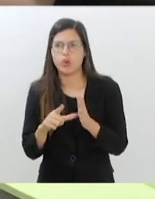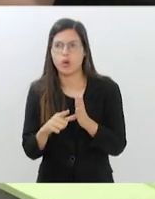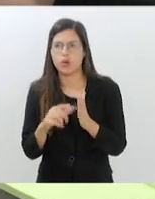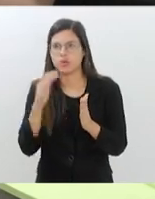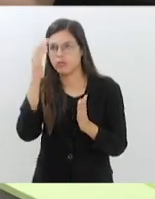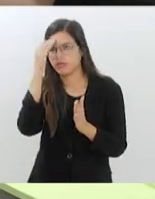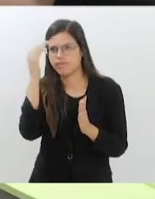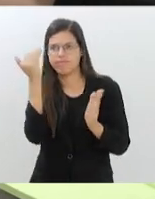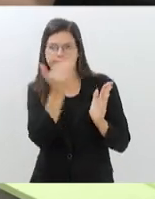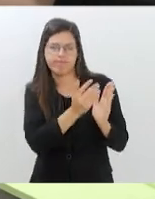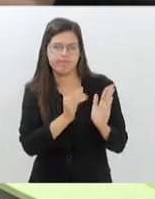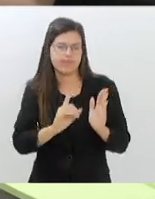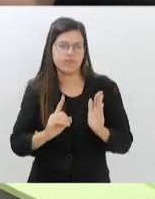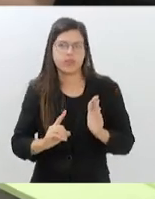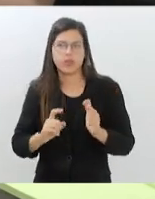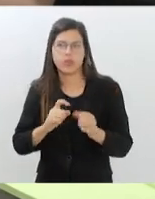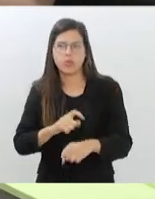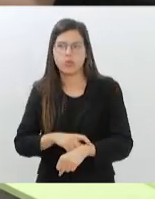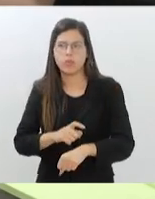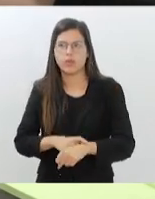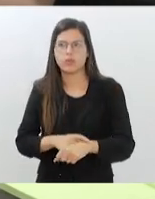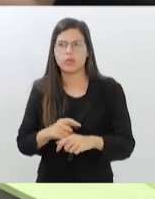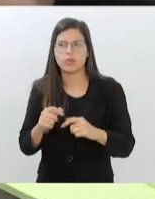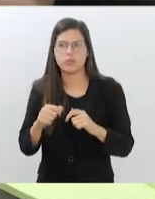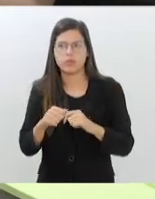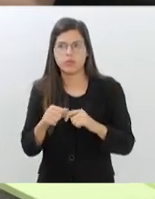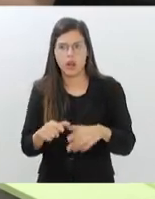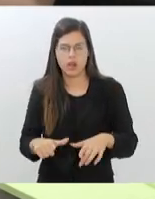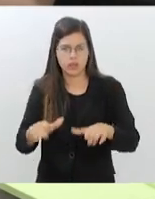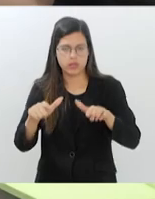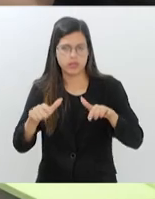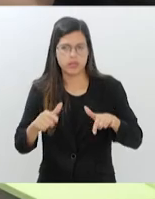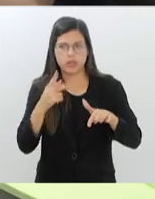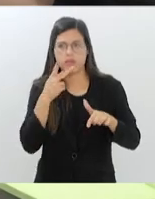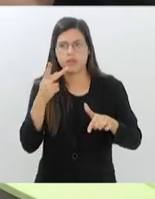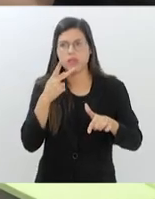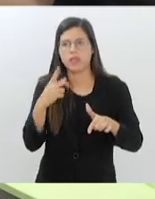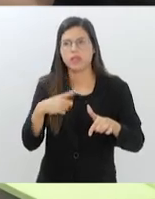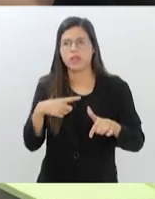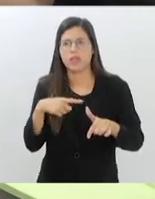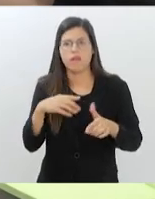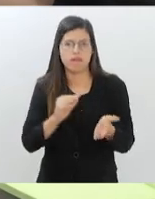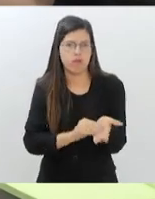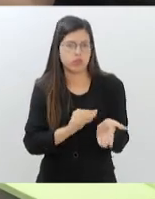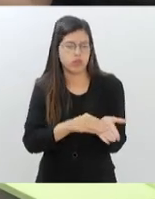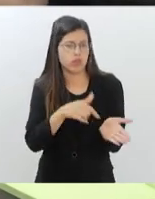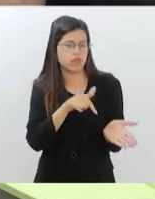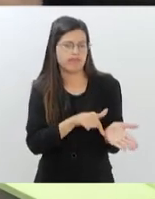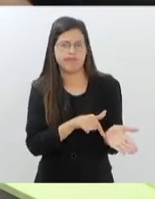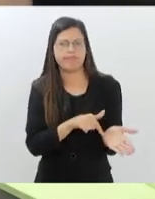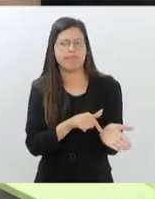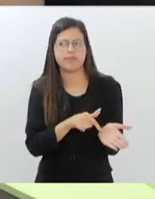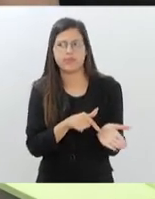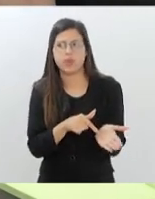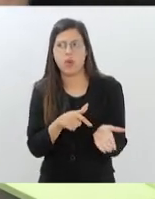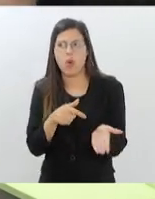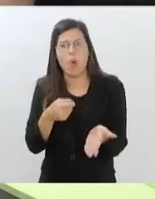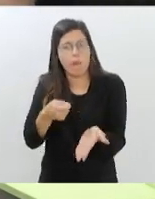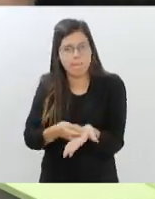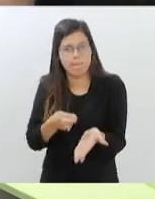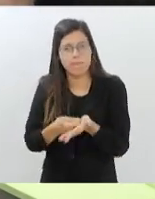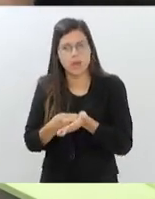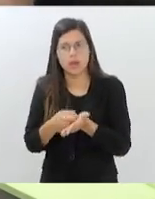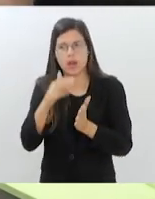hora de renovar licença o cara dizer ol tem uma pendência aqui então é uma forma de obrigar ela cumprir uma